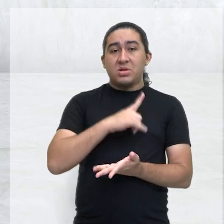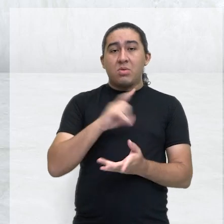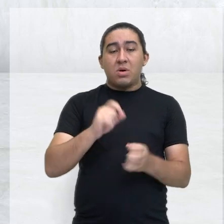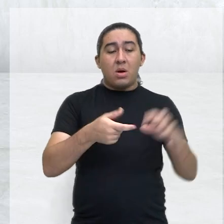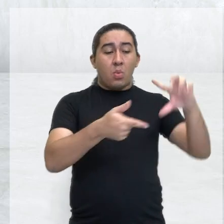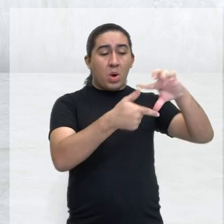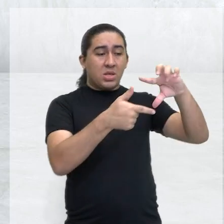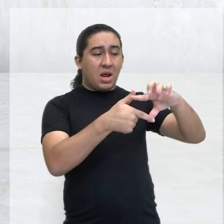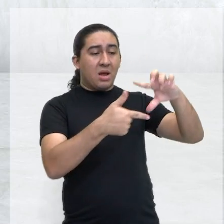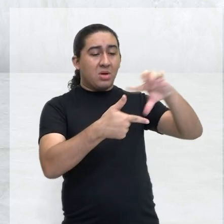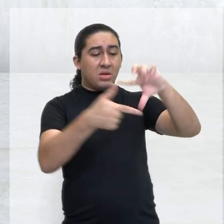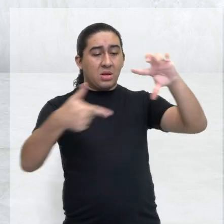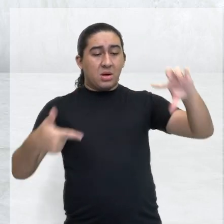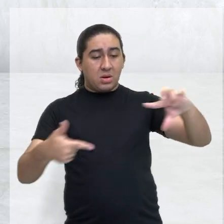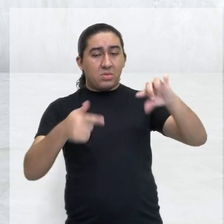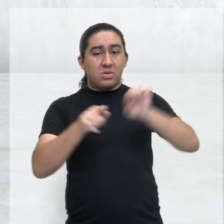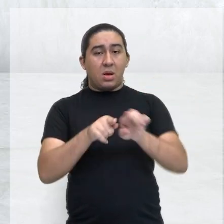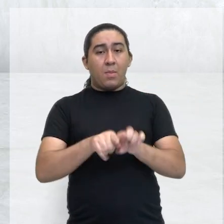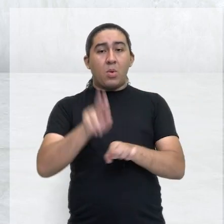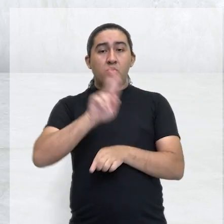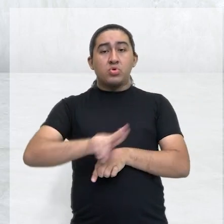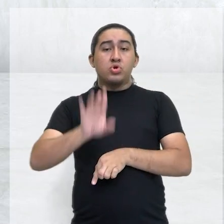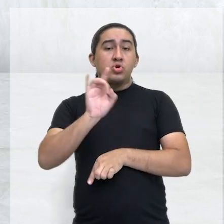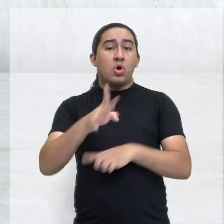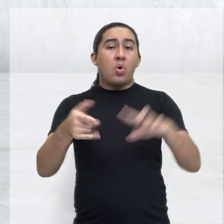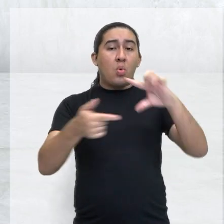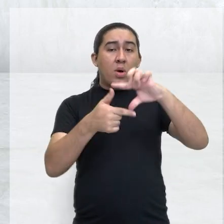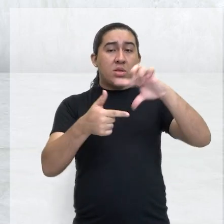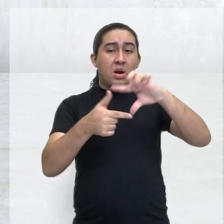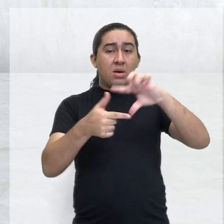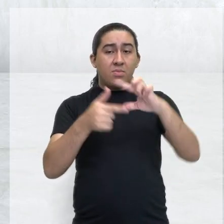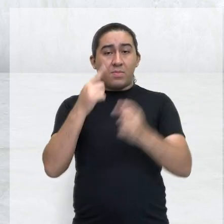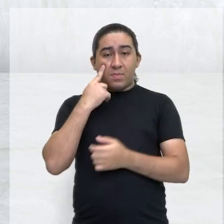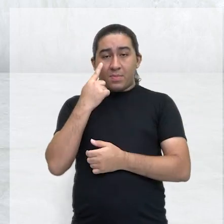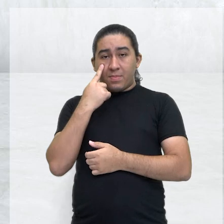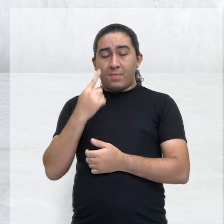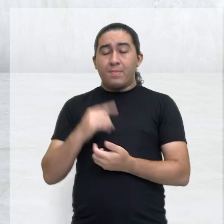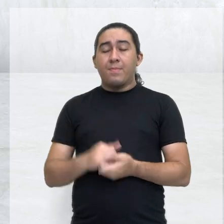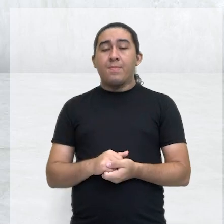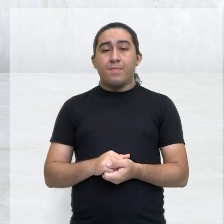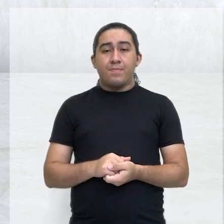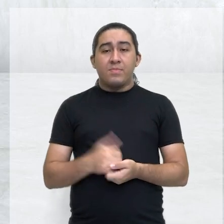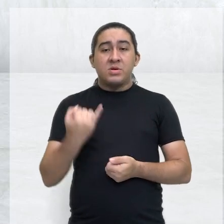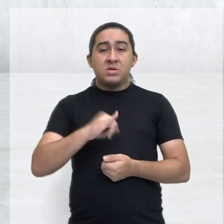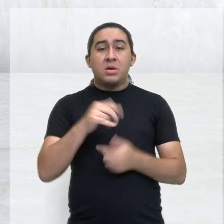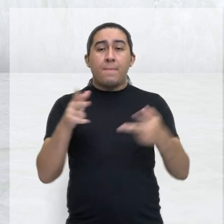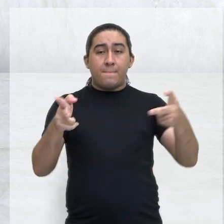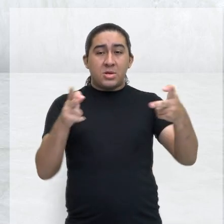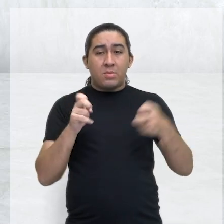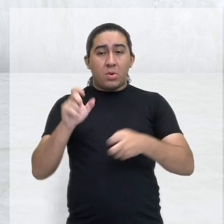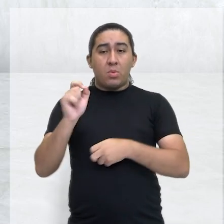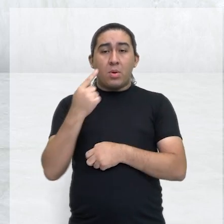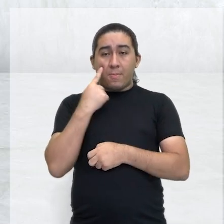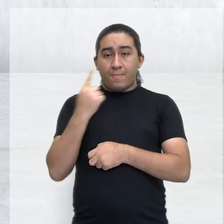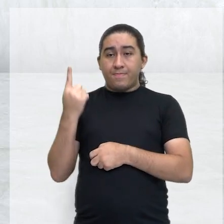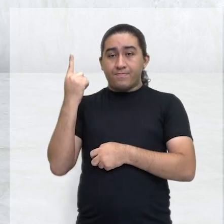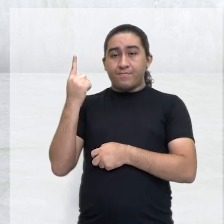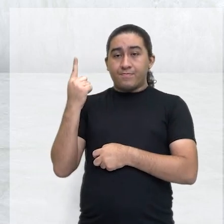então, através de quadrados, retângulos, e aqui ele usa somente quadrados. Se vocês perceberem,